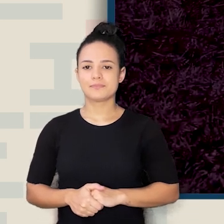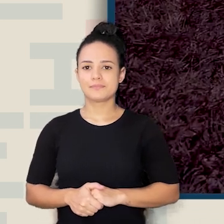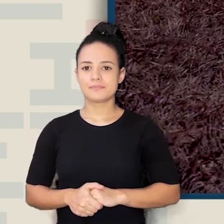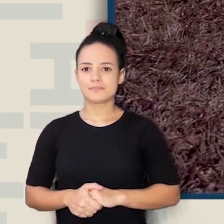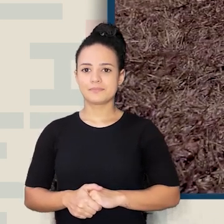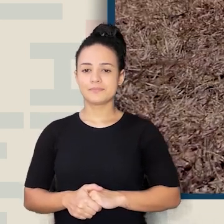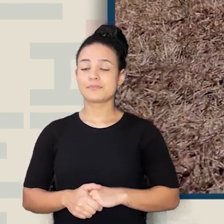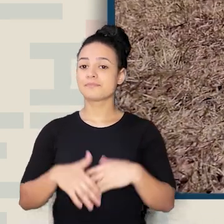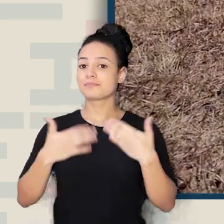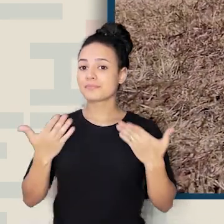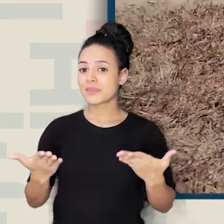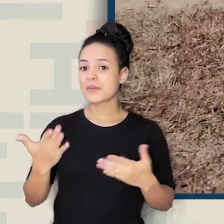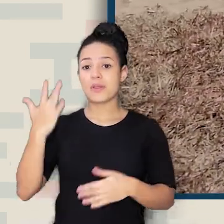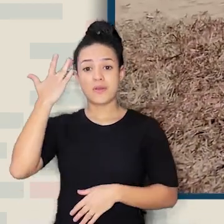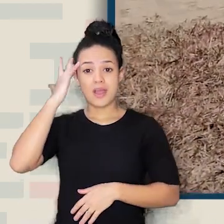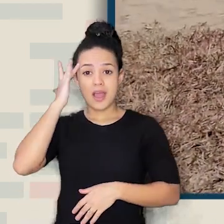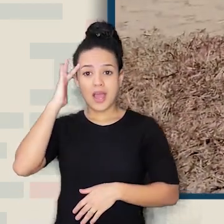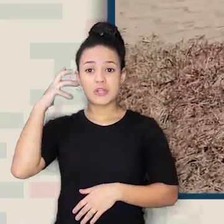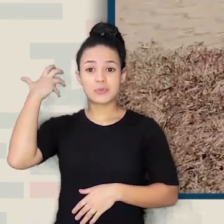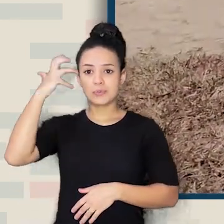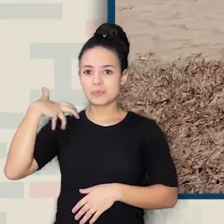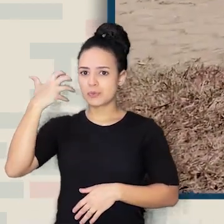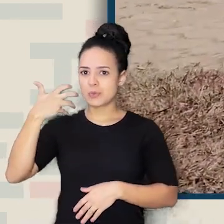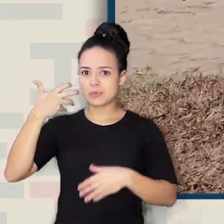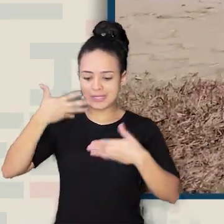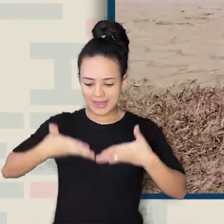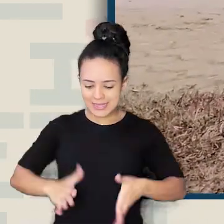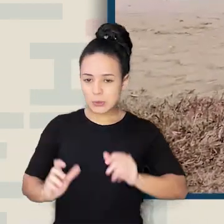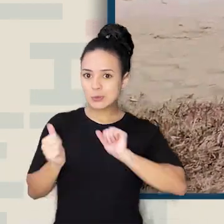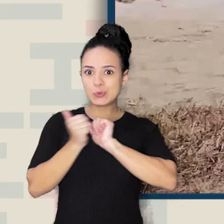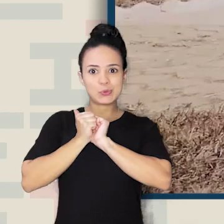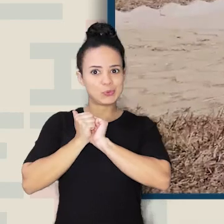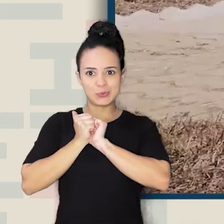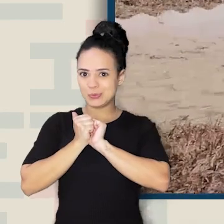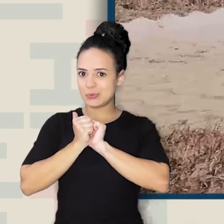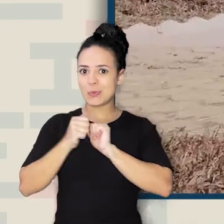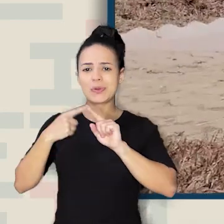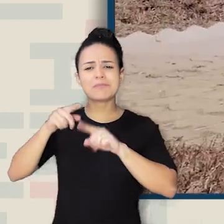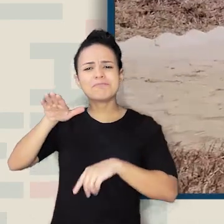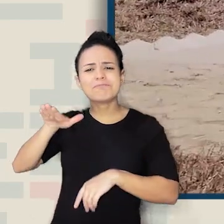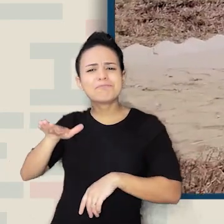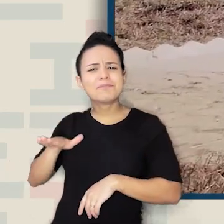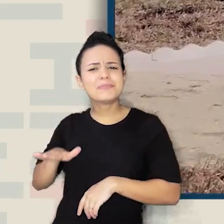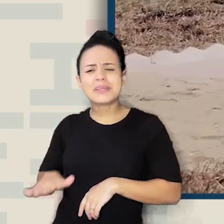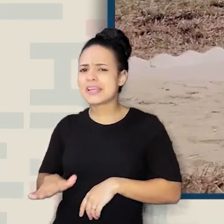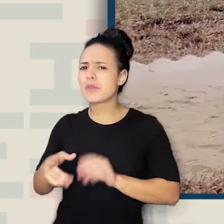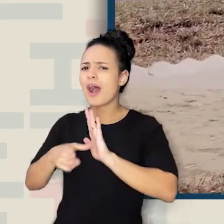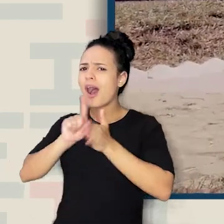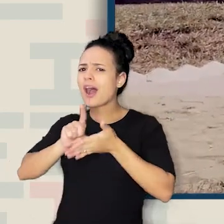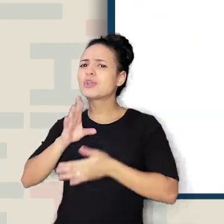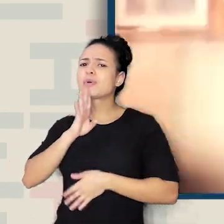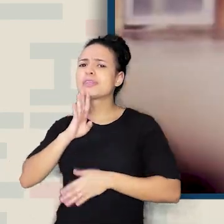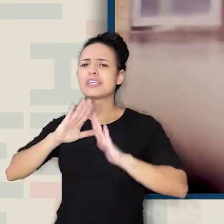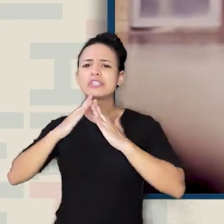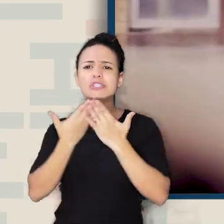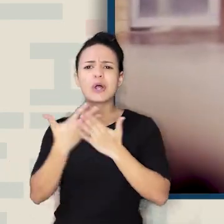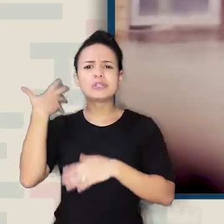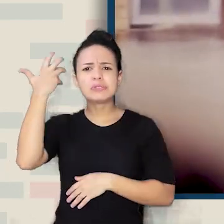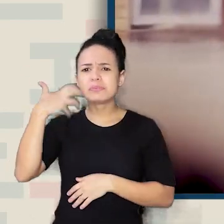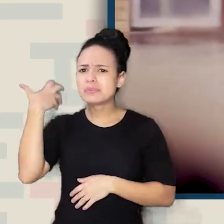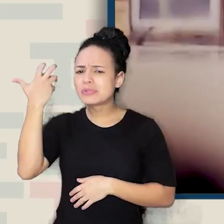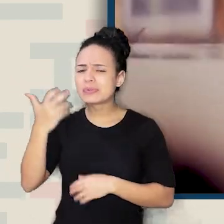Bom, eu acho que a música já nasceu comigo, porque desde pequeno, antes mesmo de conhecer a escola de música, de